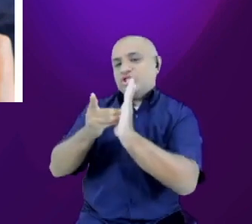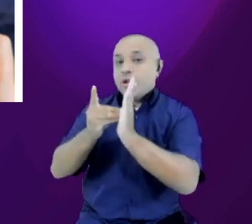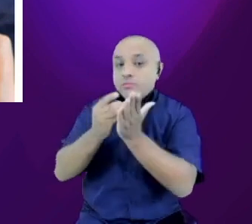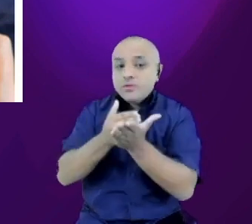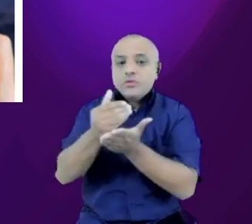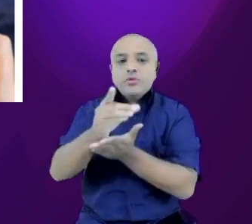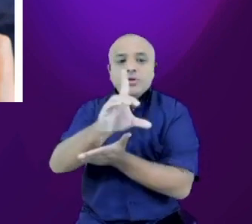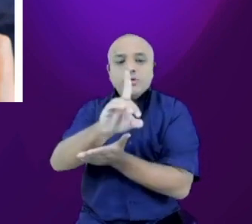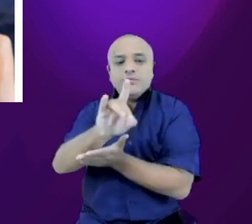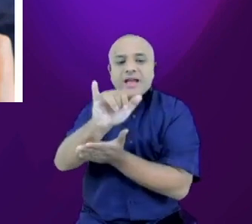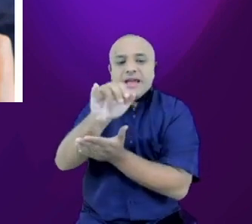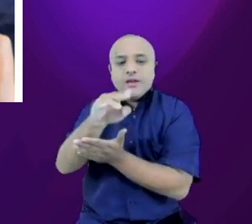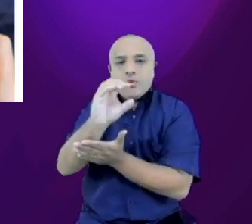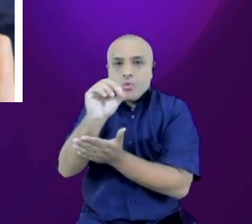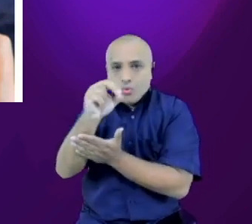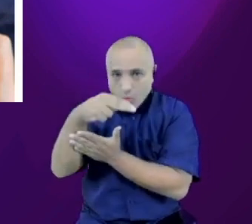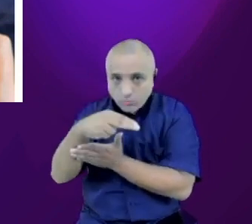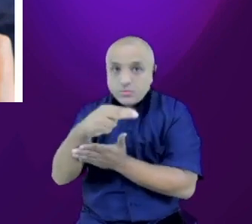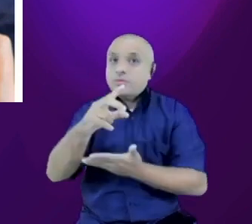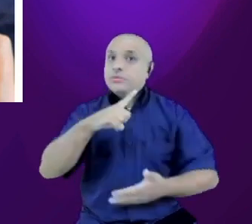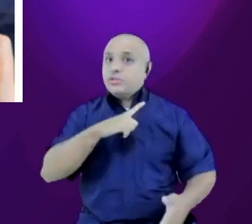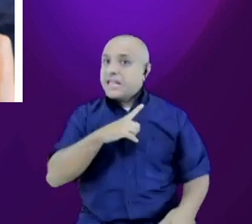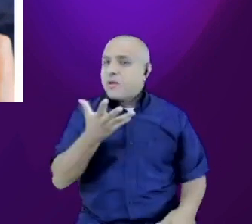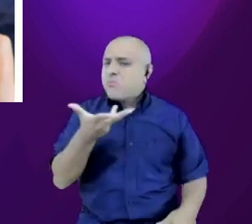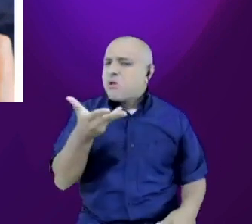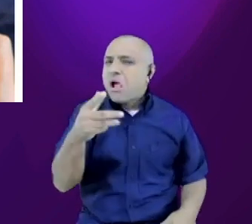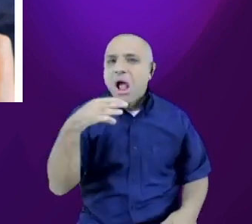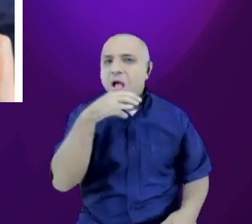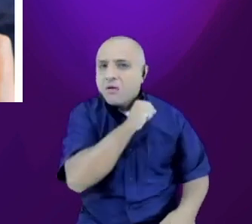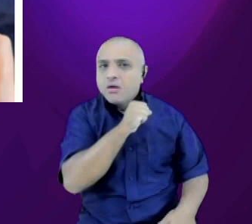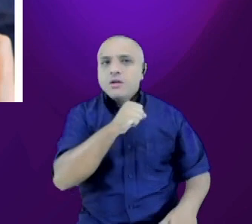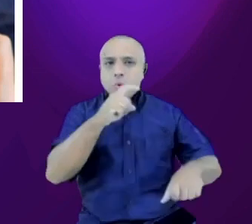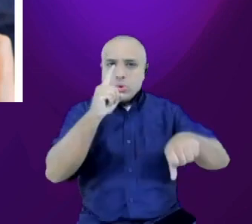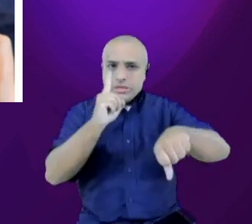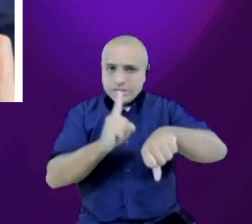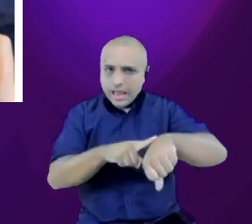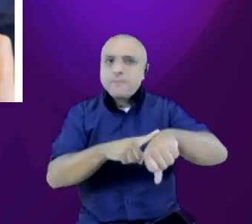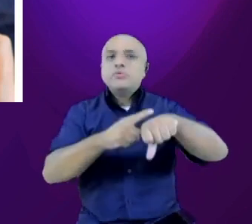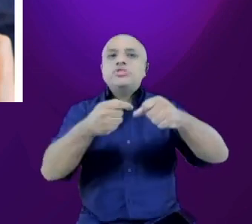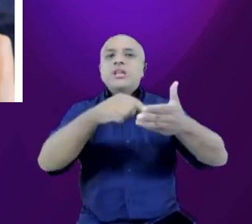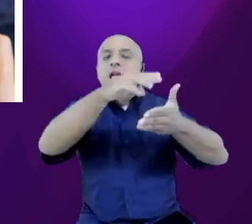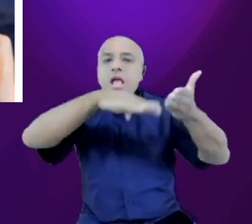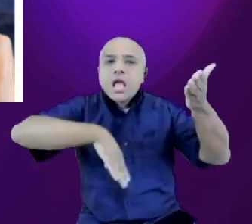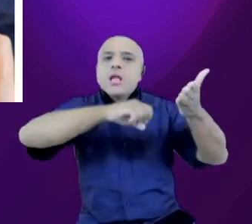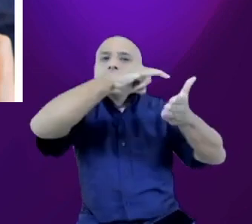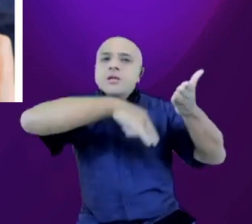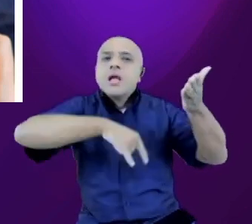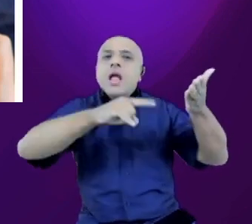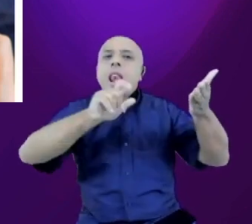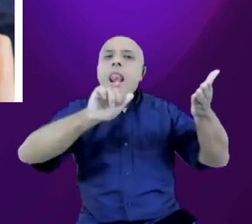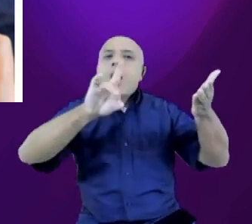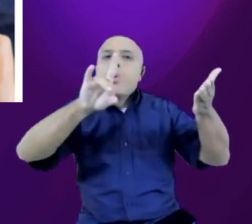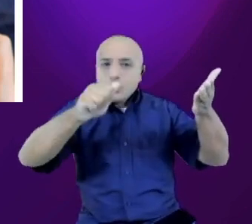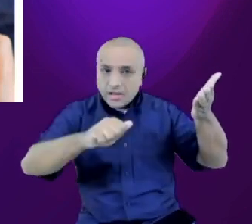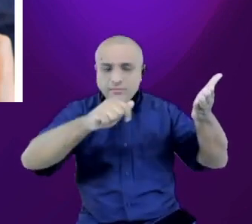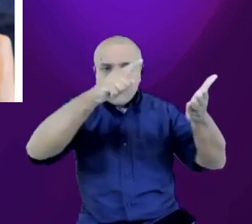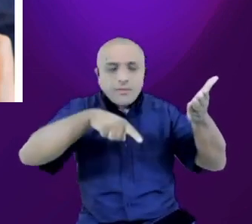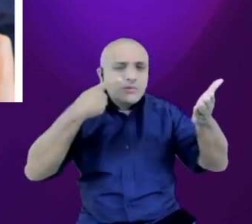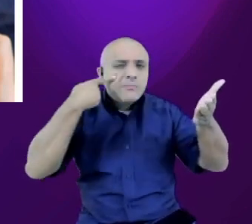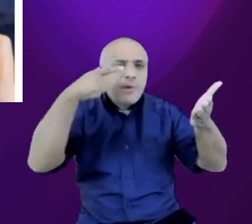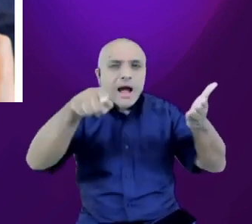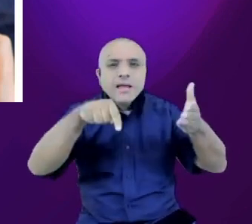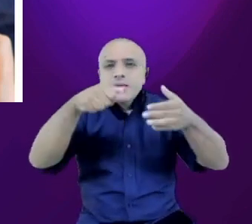gente tem, então, uma aceleração no tempo de laudo. A gente consegue laudar mais rápido, mas eu consigo ver mais imagens e ter